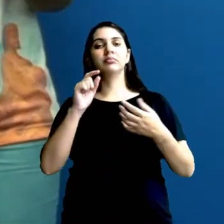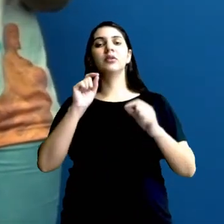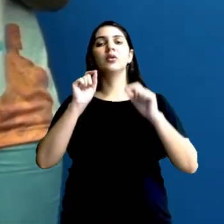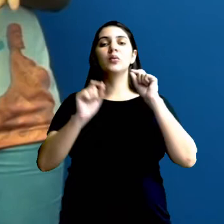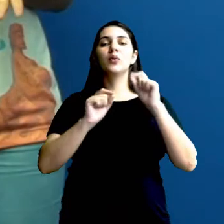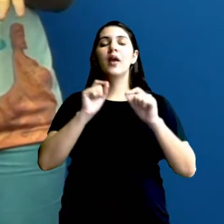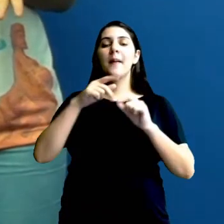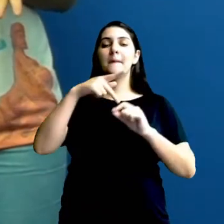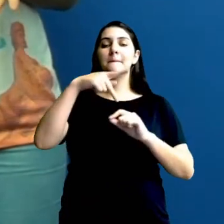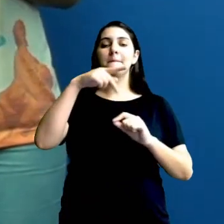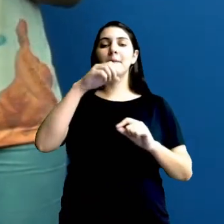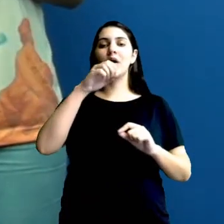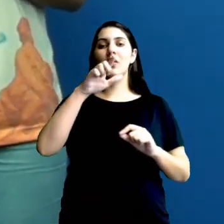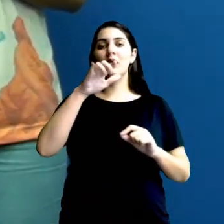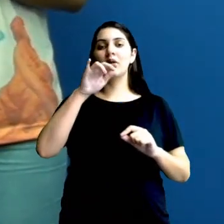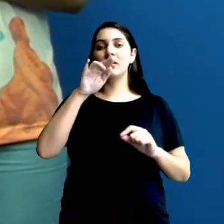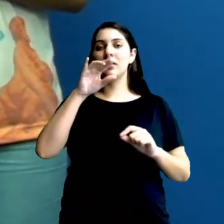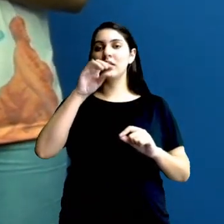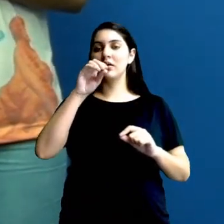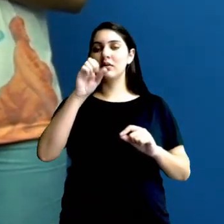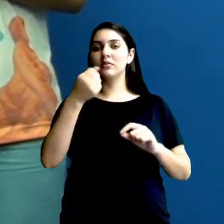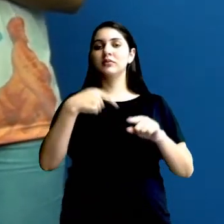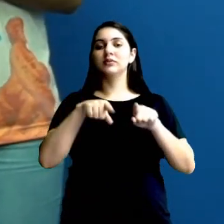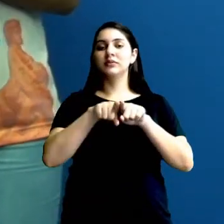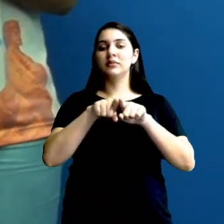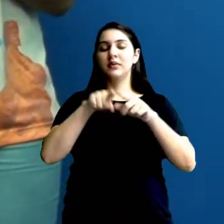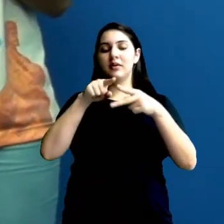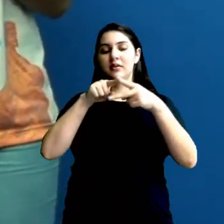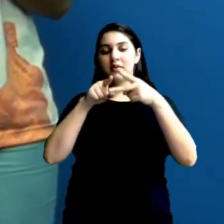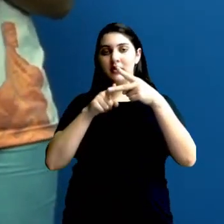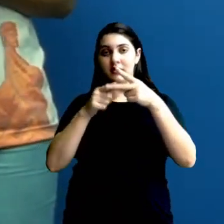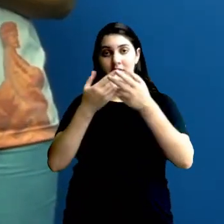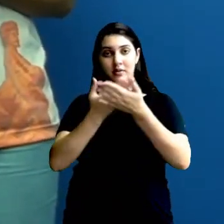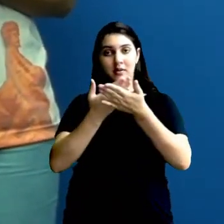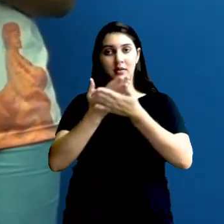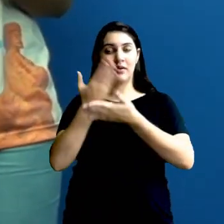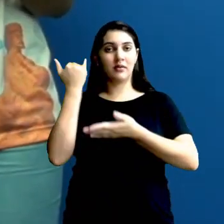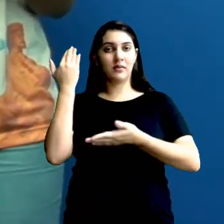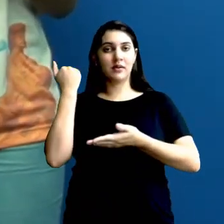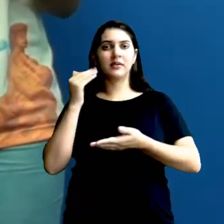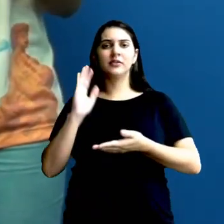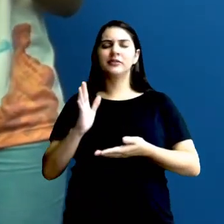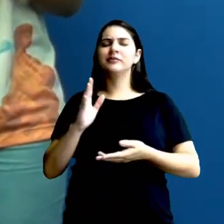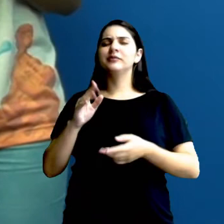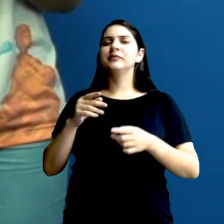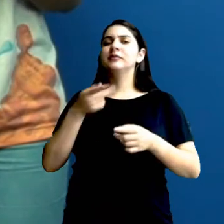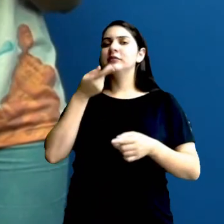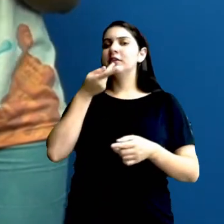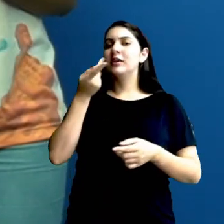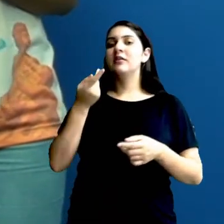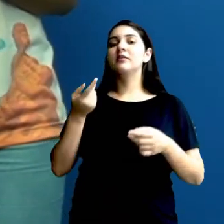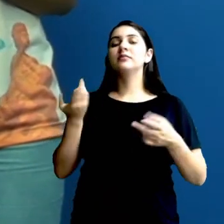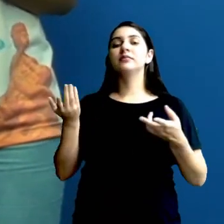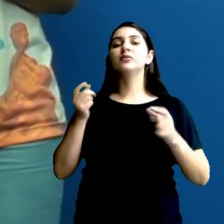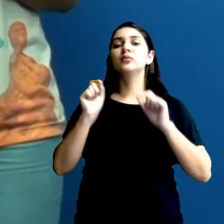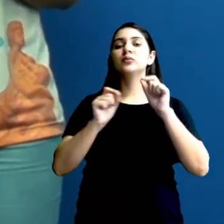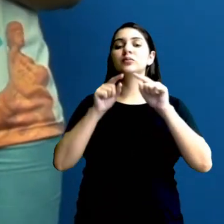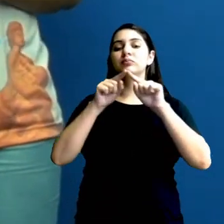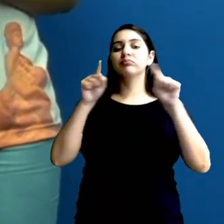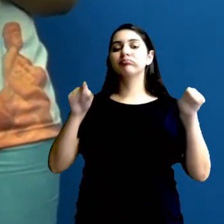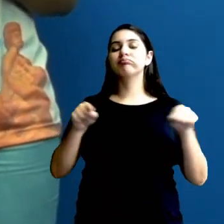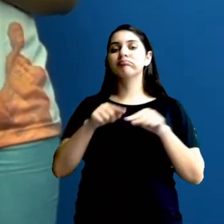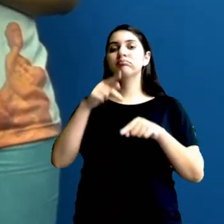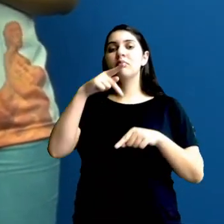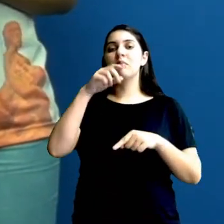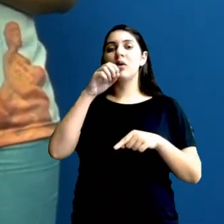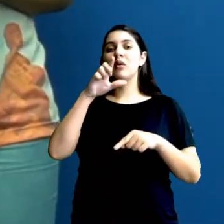sobre polígonos e ângulos. Nas aulas passadas, nós também falamos sobre polígonos.